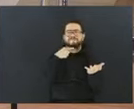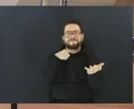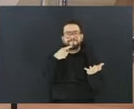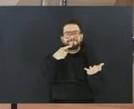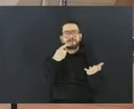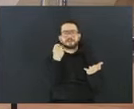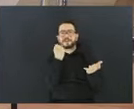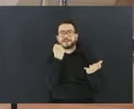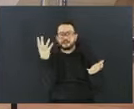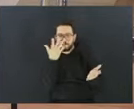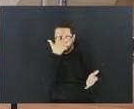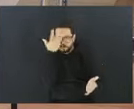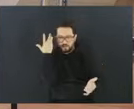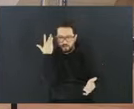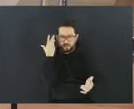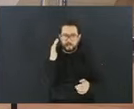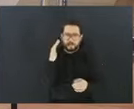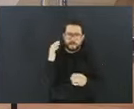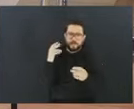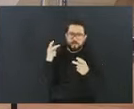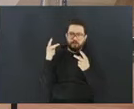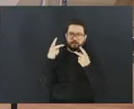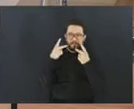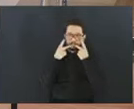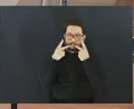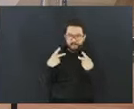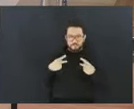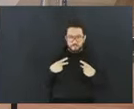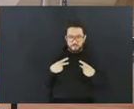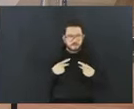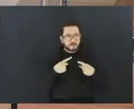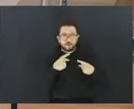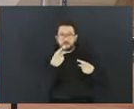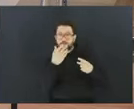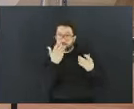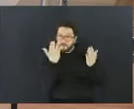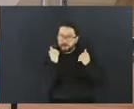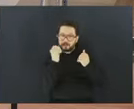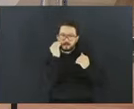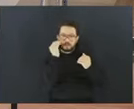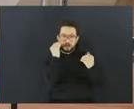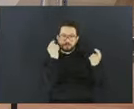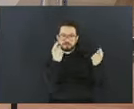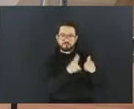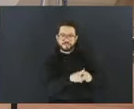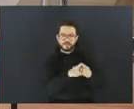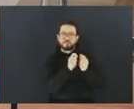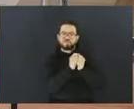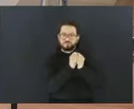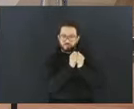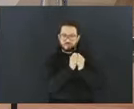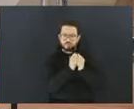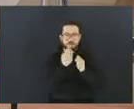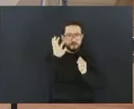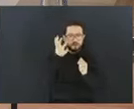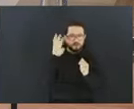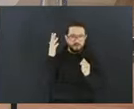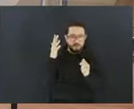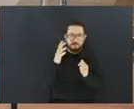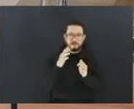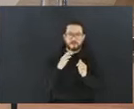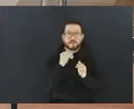vão fazer um pouco a parte de vocês e nós vamos fazendo a nossa. Por exemplo, amanhã vai ter uma cavalaria.